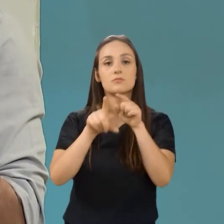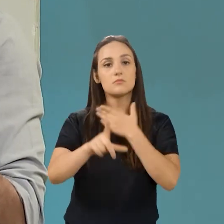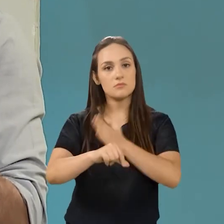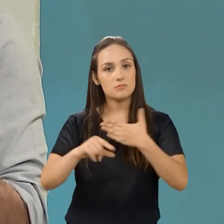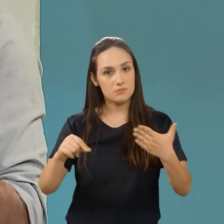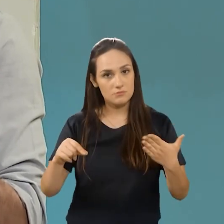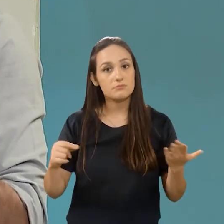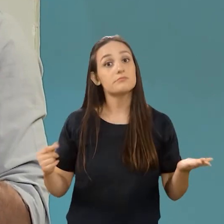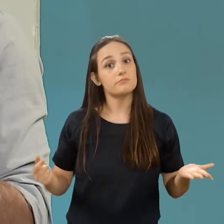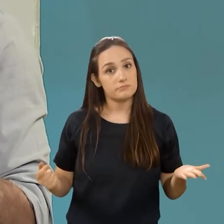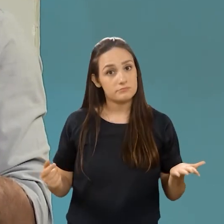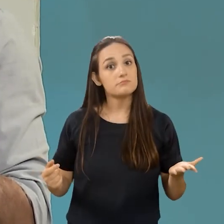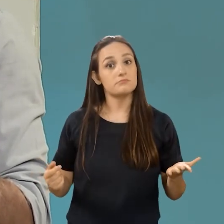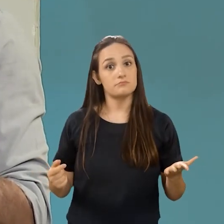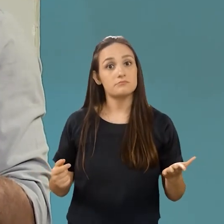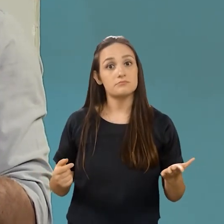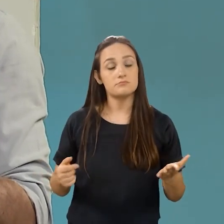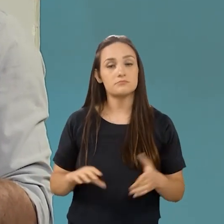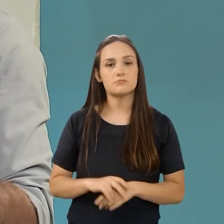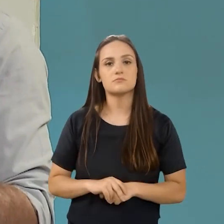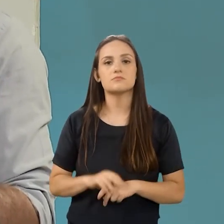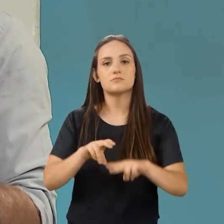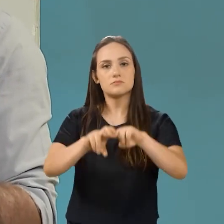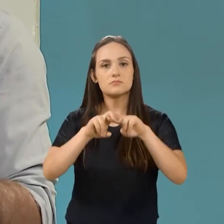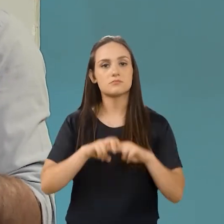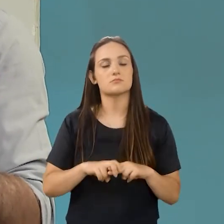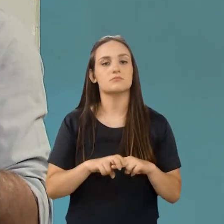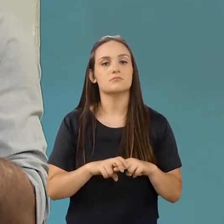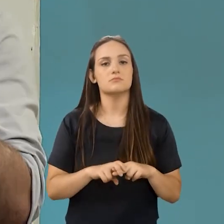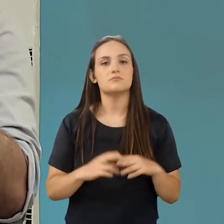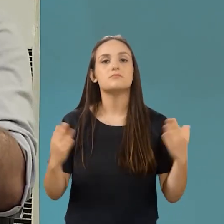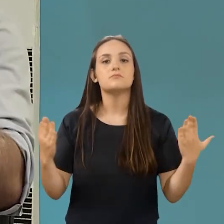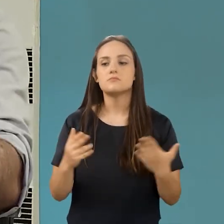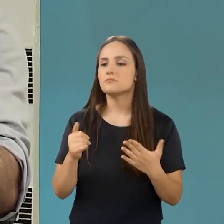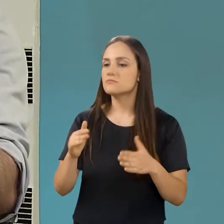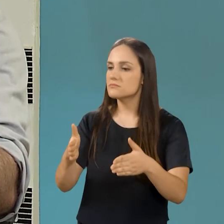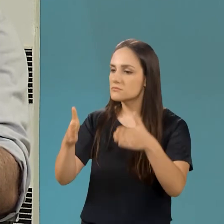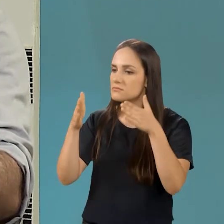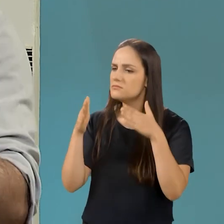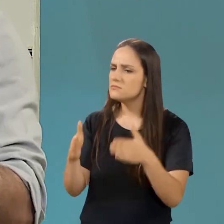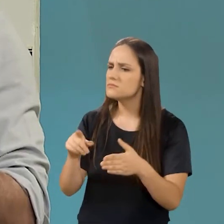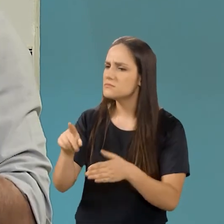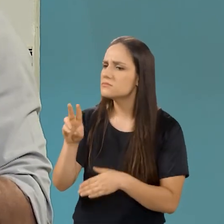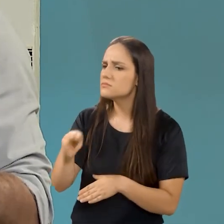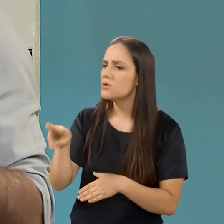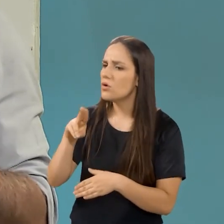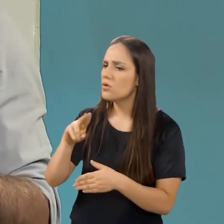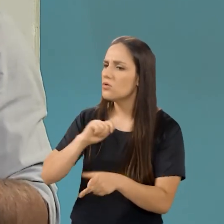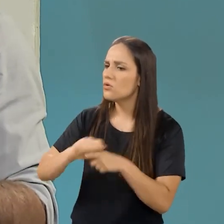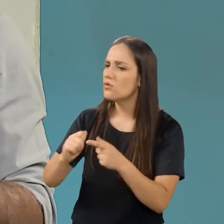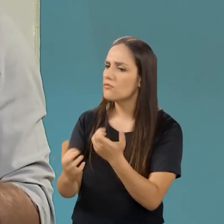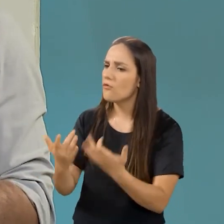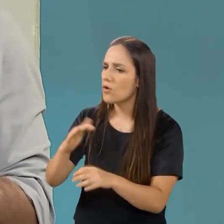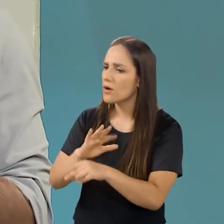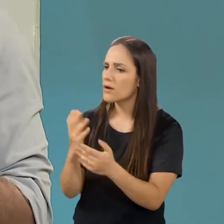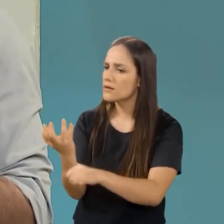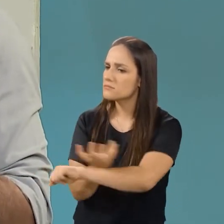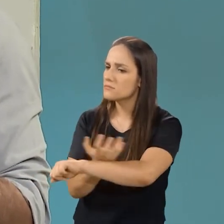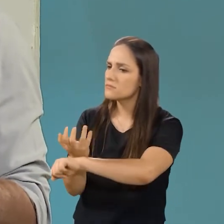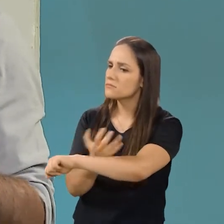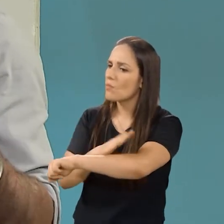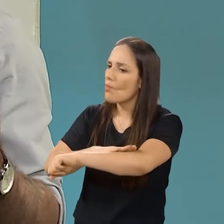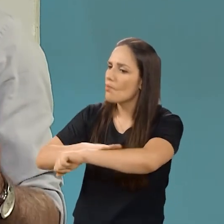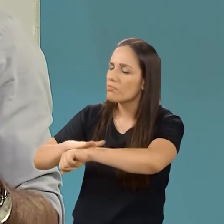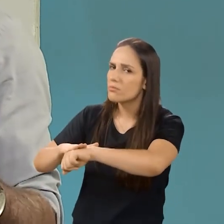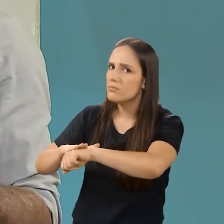momento, essas autorizações estão suspensas. E aí, se nós chegarmos em uma propriedade e constatou o uso do fogo para limpeza nesse período, mesmo